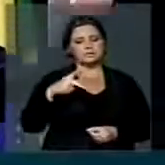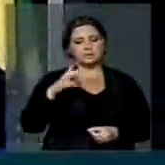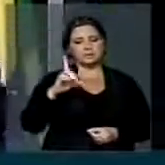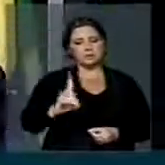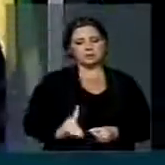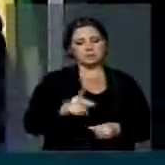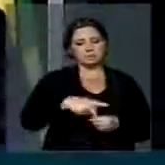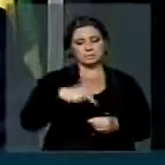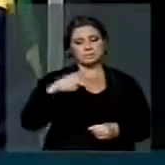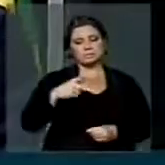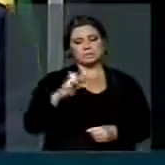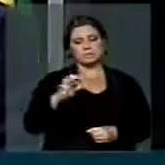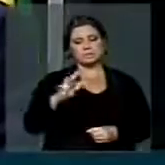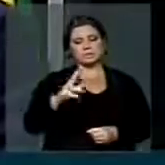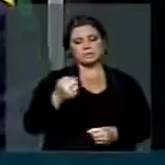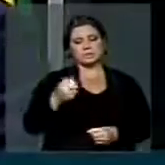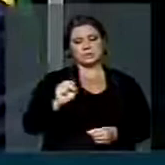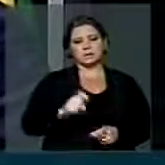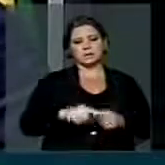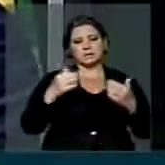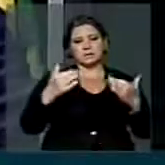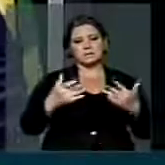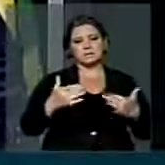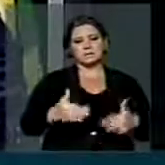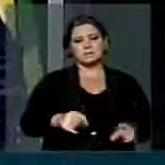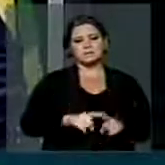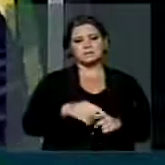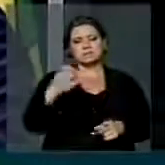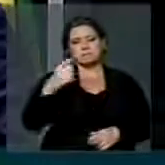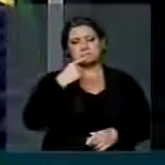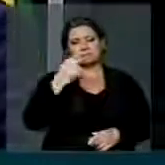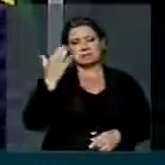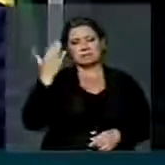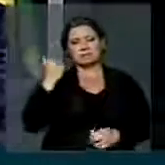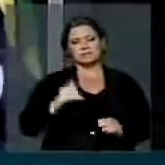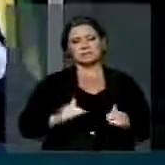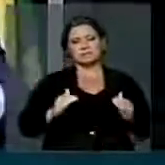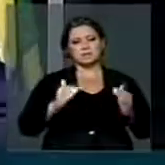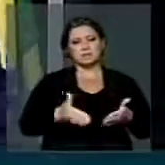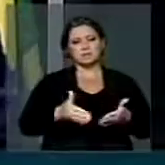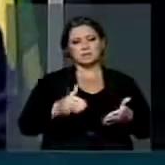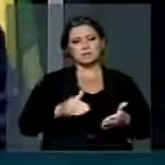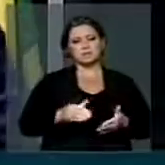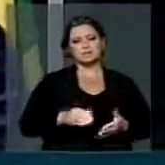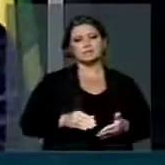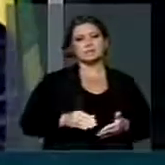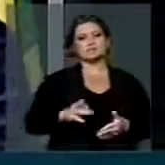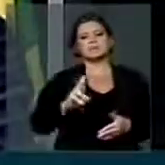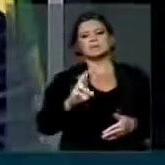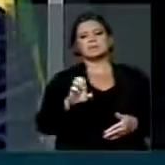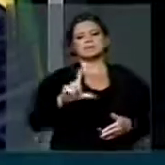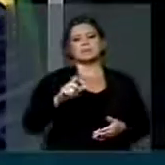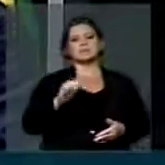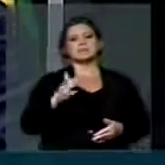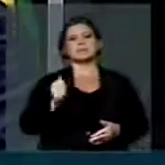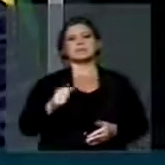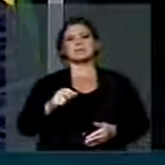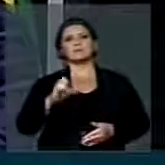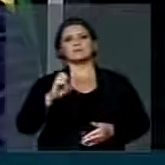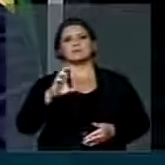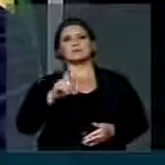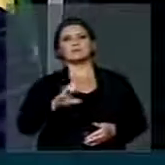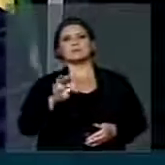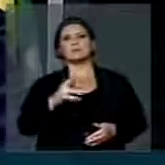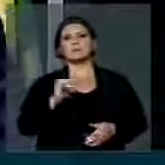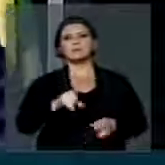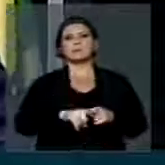para explicar a compra da refinaria de Passadina, agora na Comissão Conjunta das Relações Exteriores, de Fiscalização e